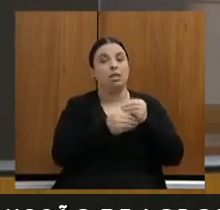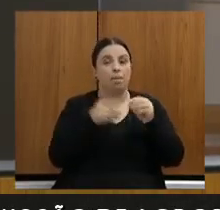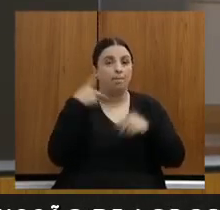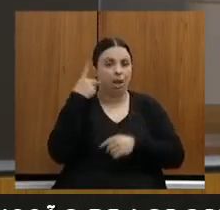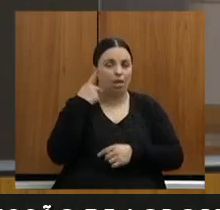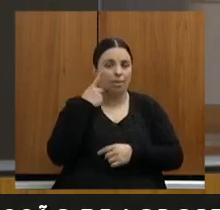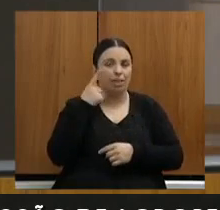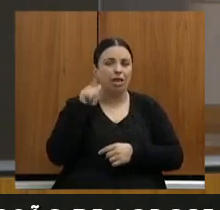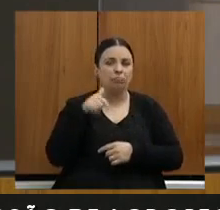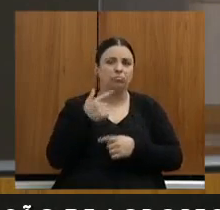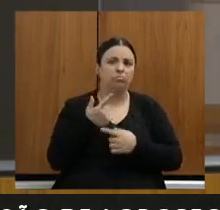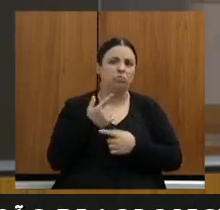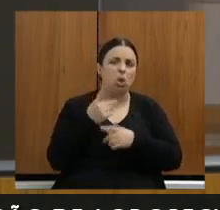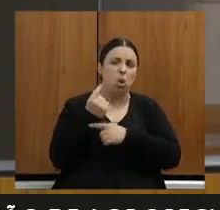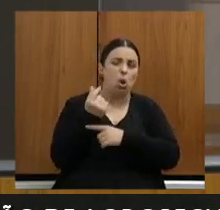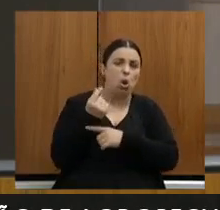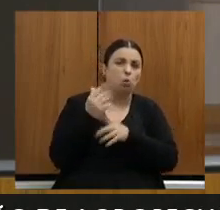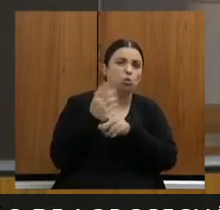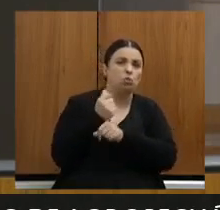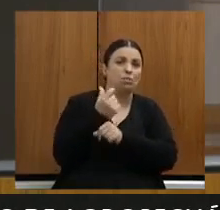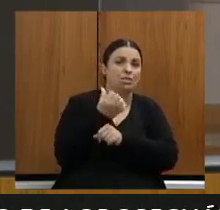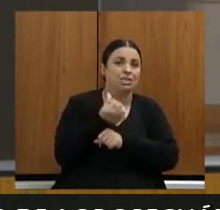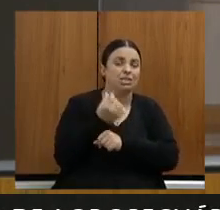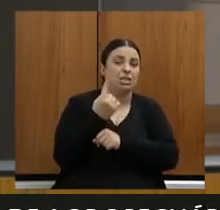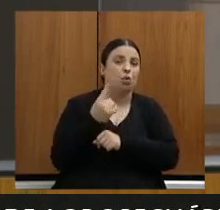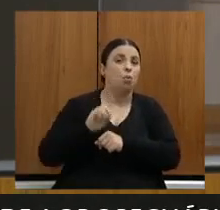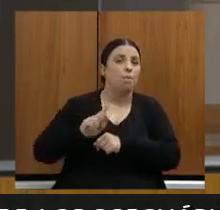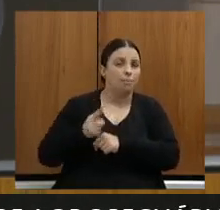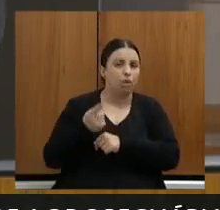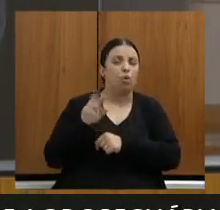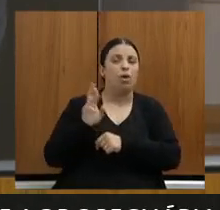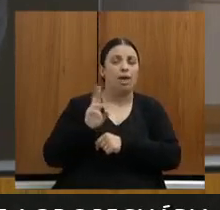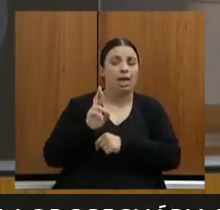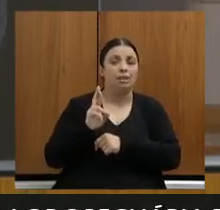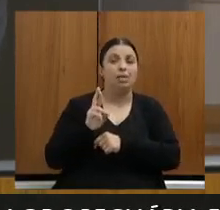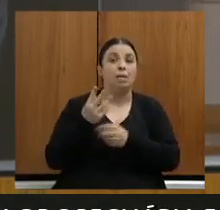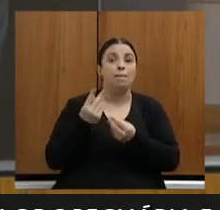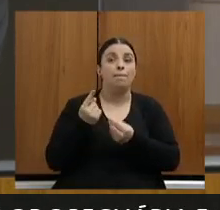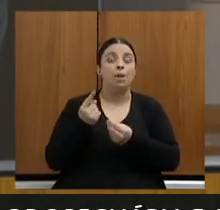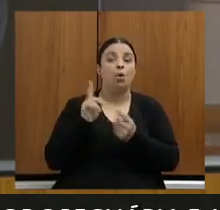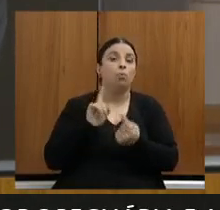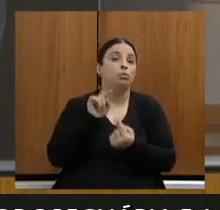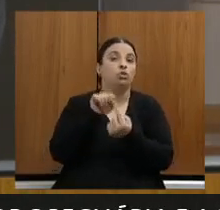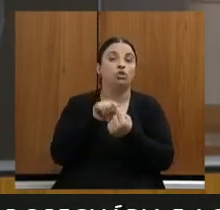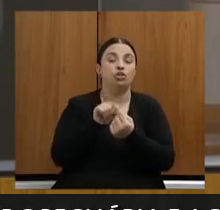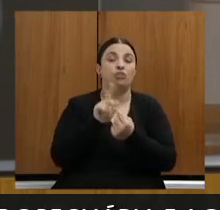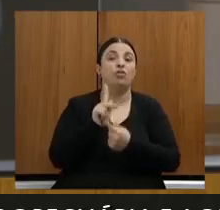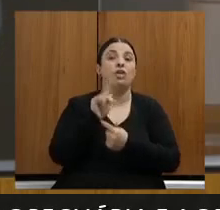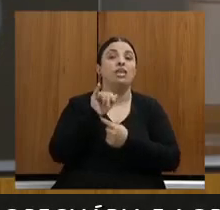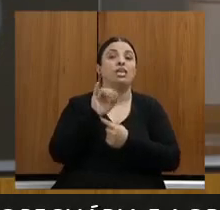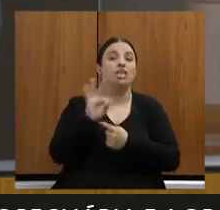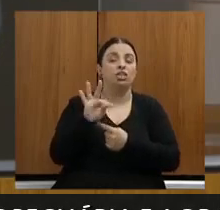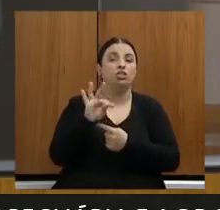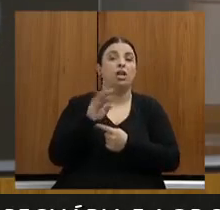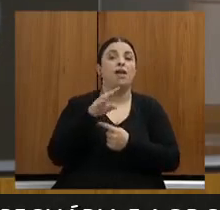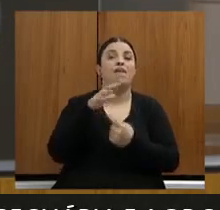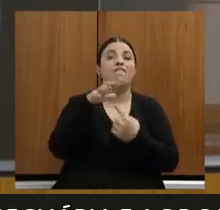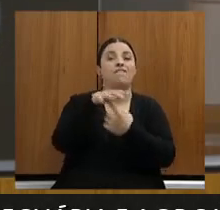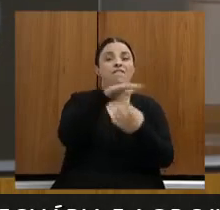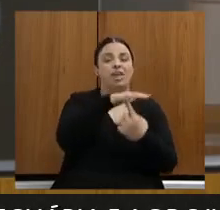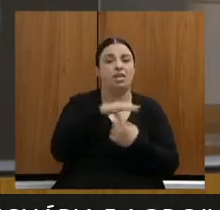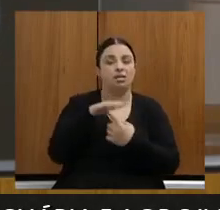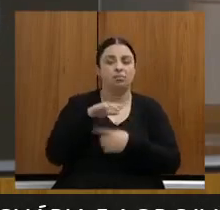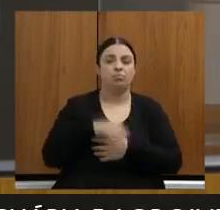61 mil reais me parece ser um recurso pequeno para deixar nação ticket-feira acabei de falar do comercialização é uma política